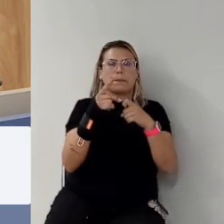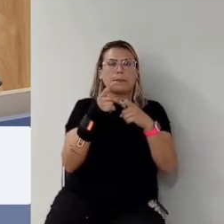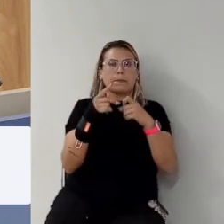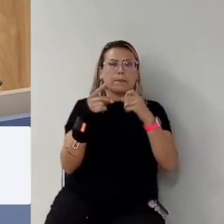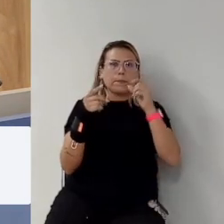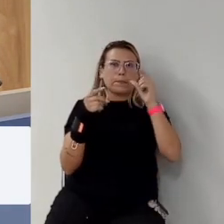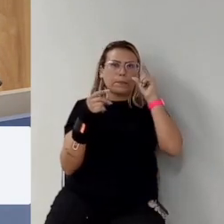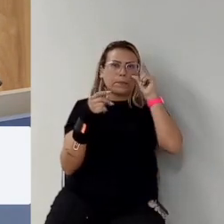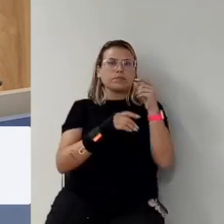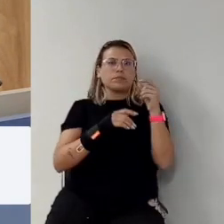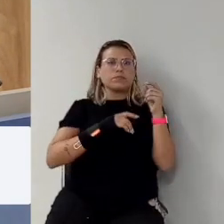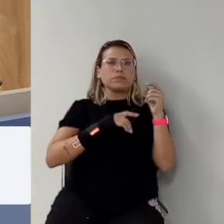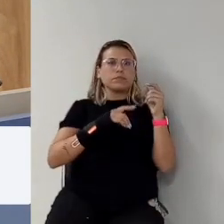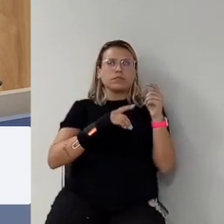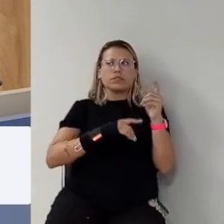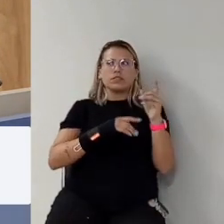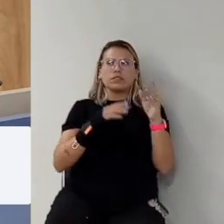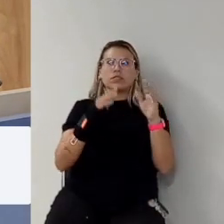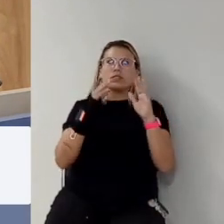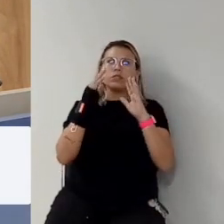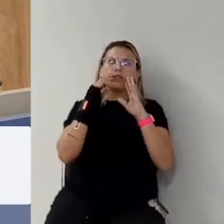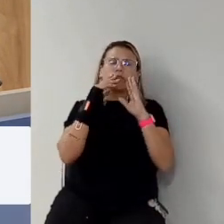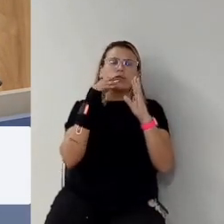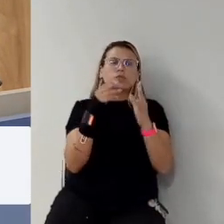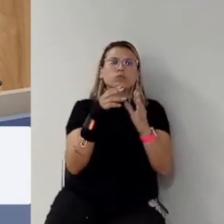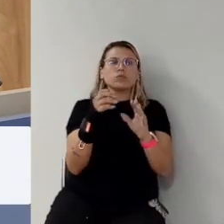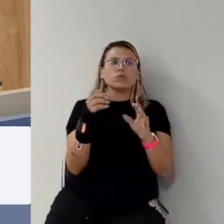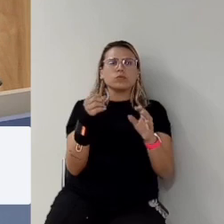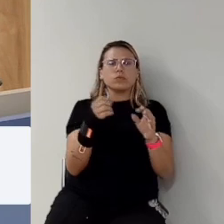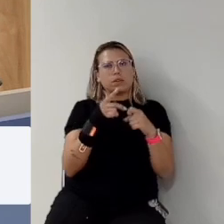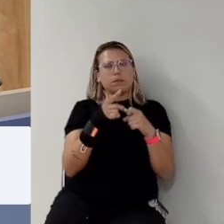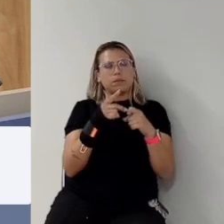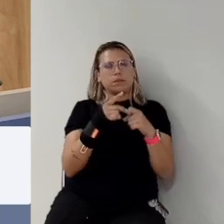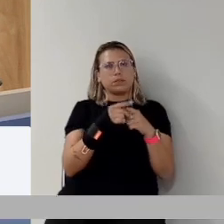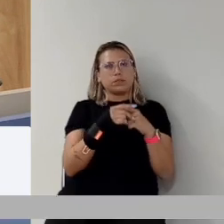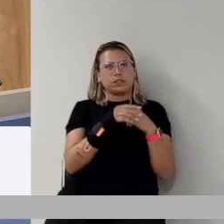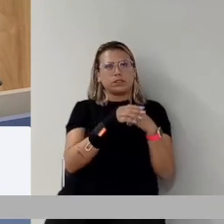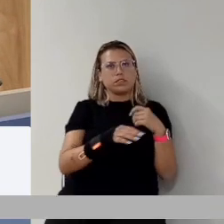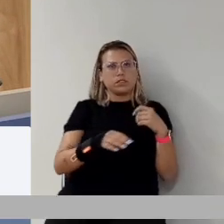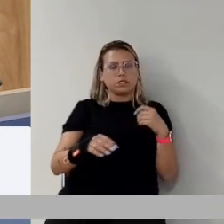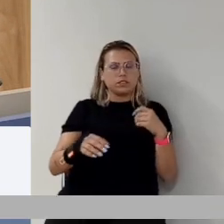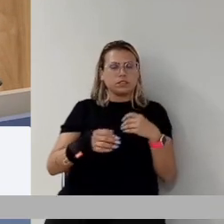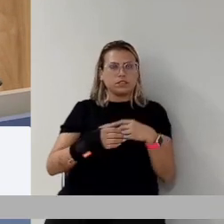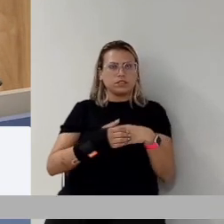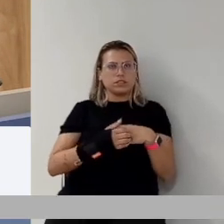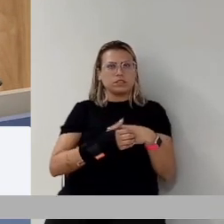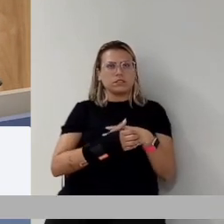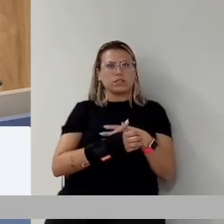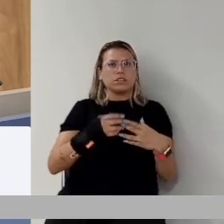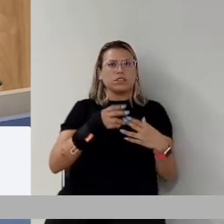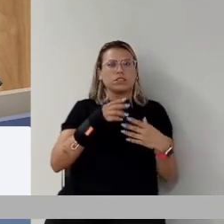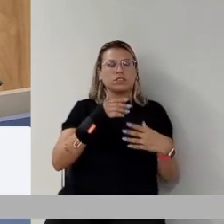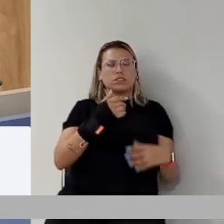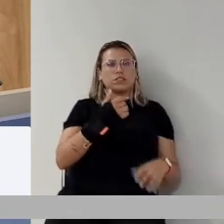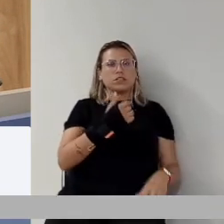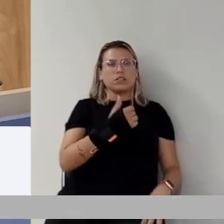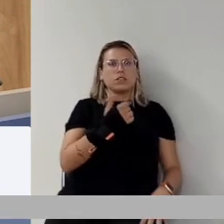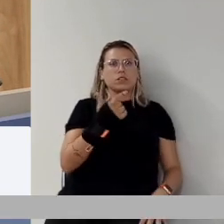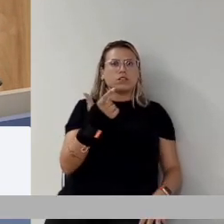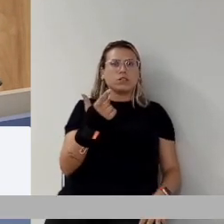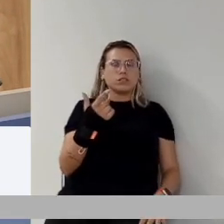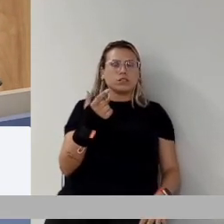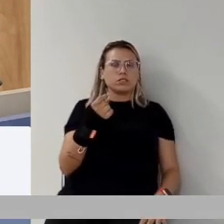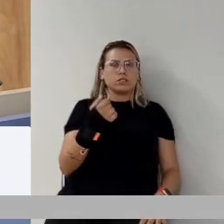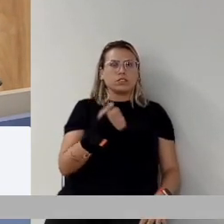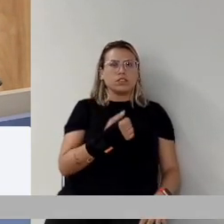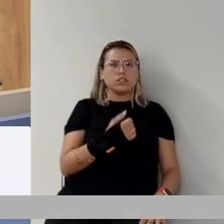terá um centro todo novo todo reformulado maravilhoso para cuidar de nossas crianças dia 12 ultrassom dia